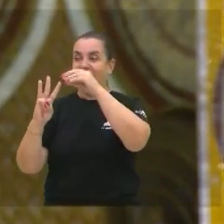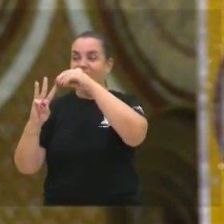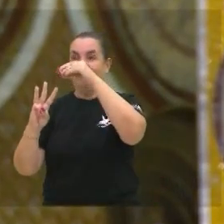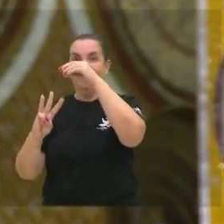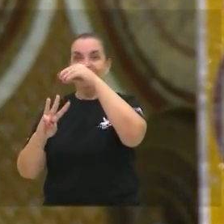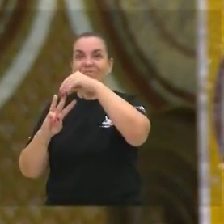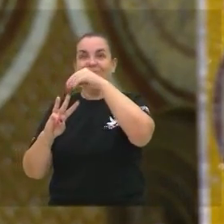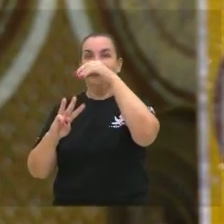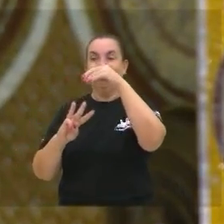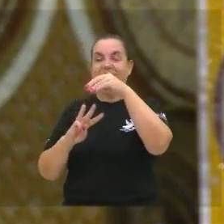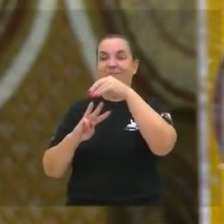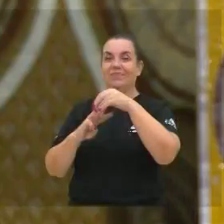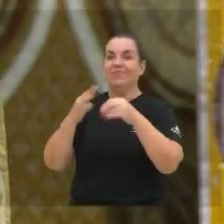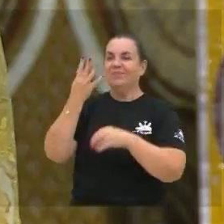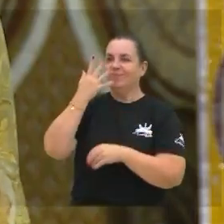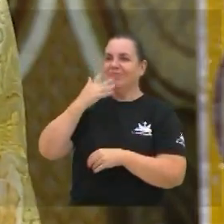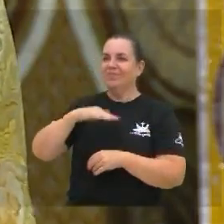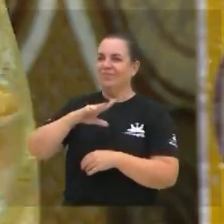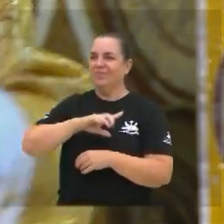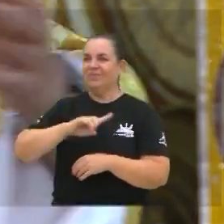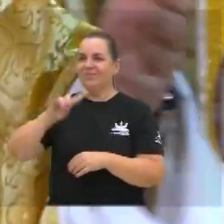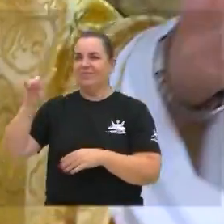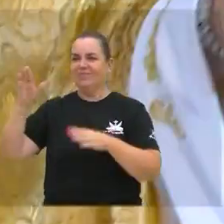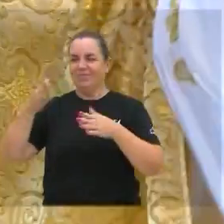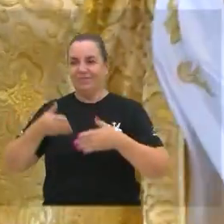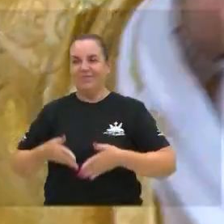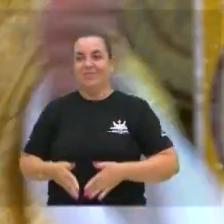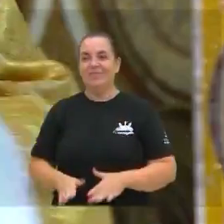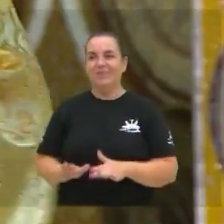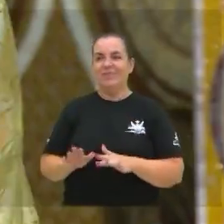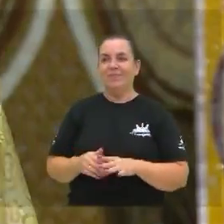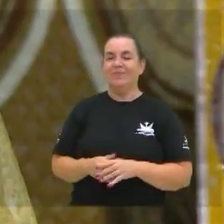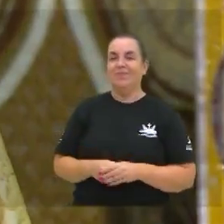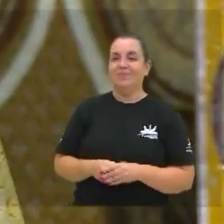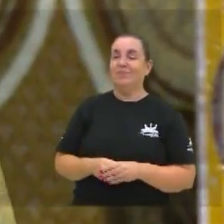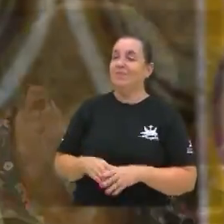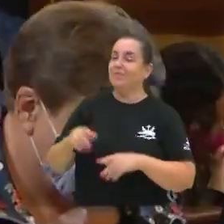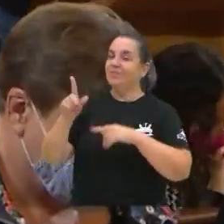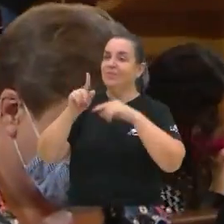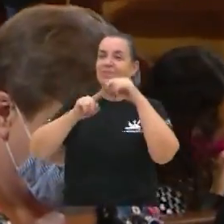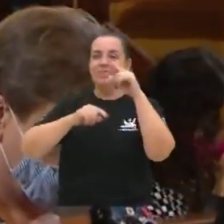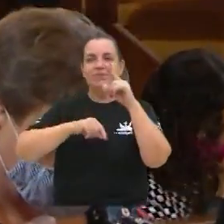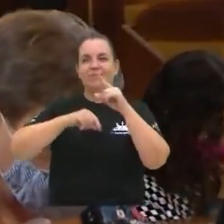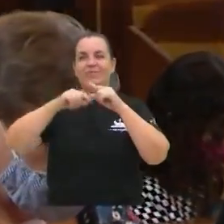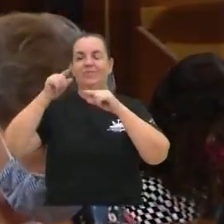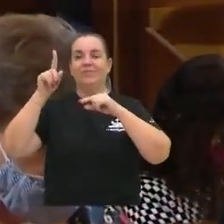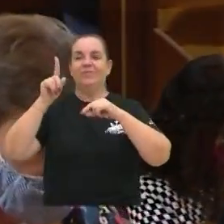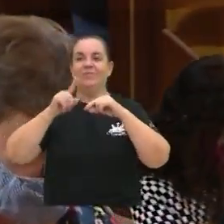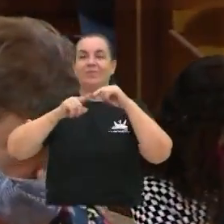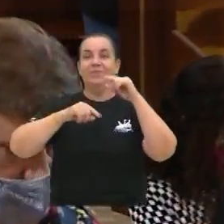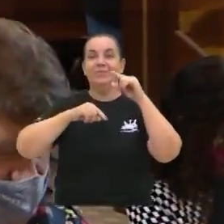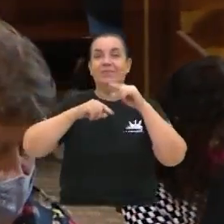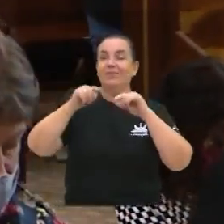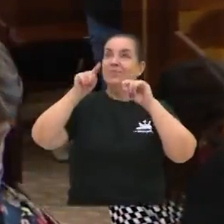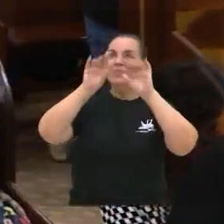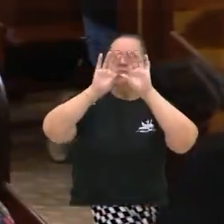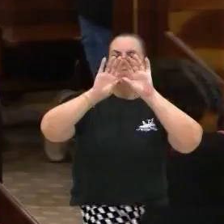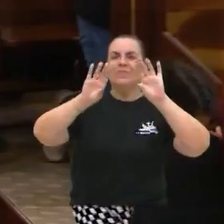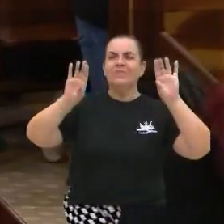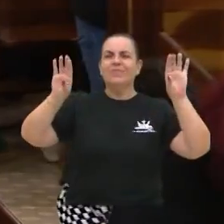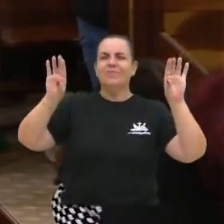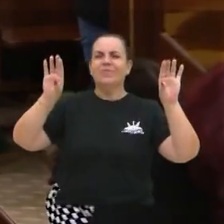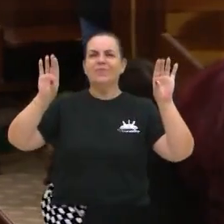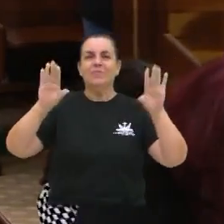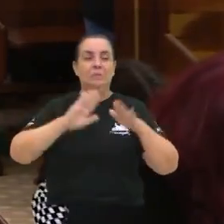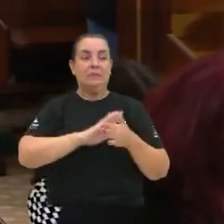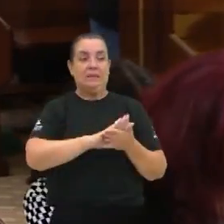o menino Deus nasceu. Canta junto! A estrela do Oriente fugiu